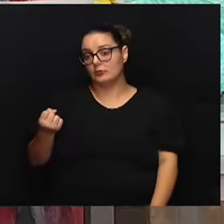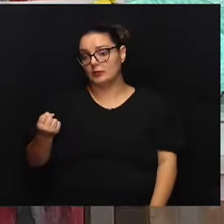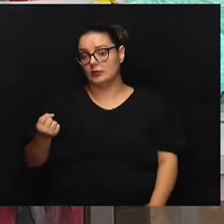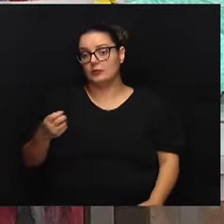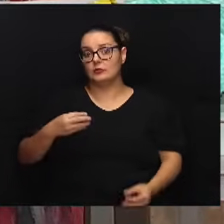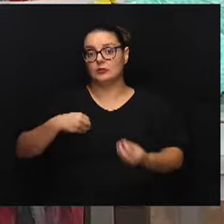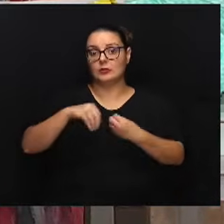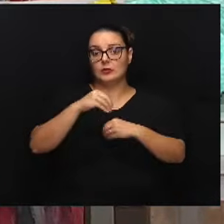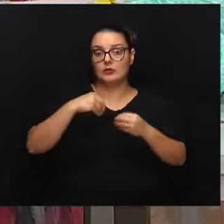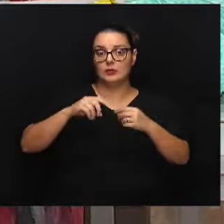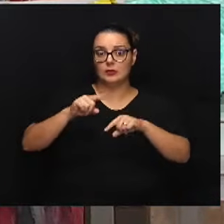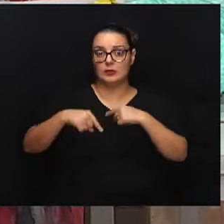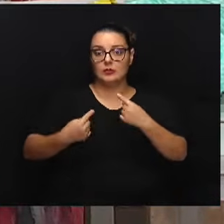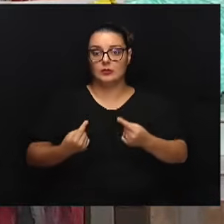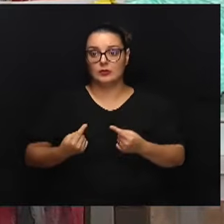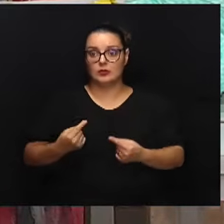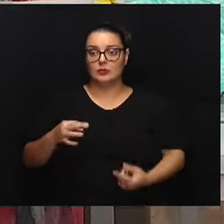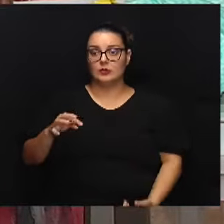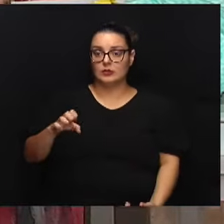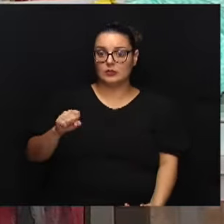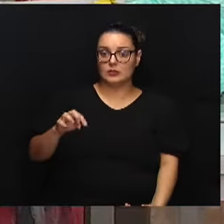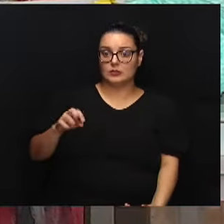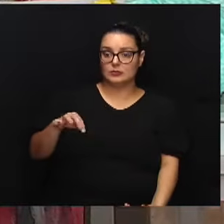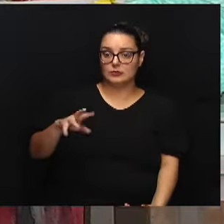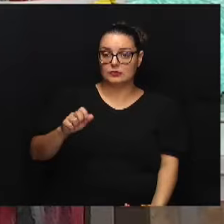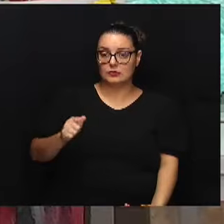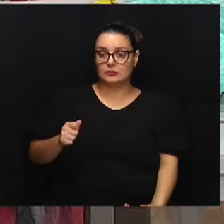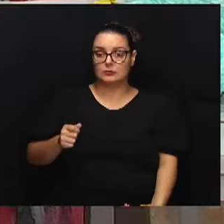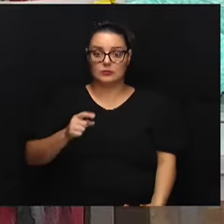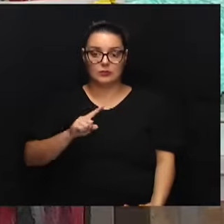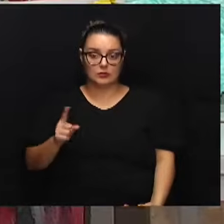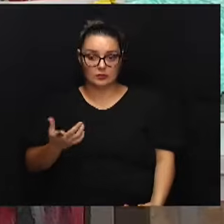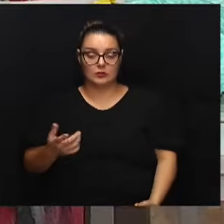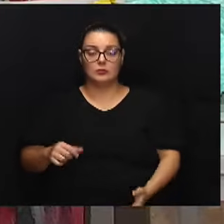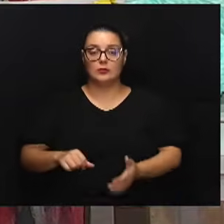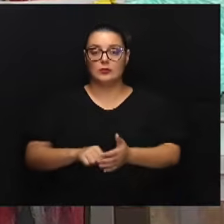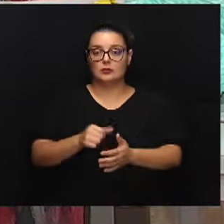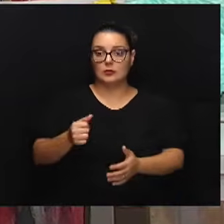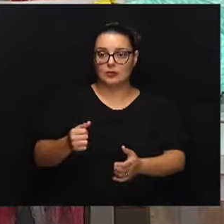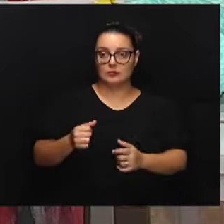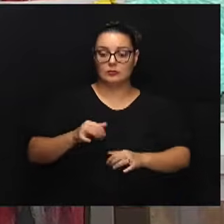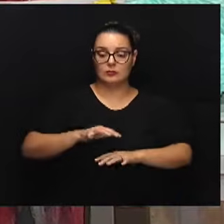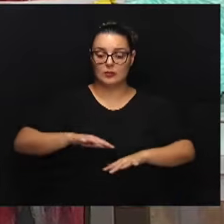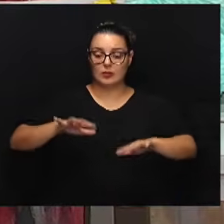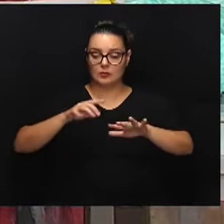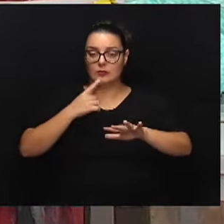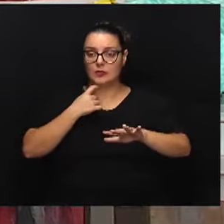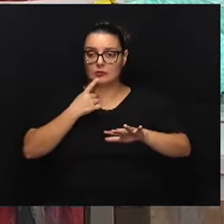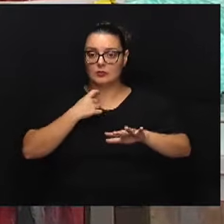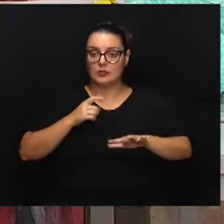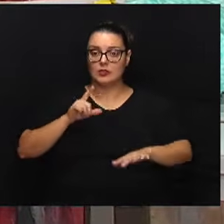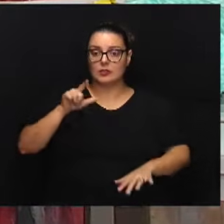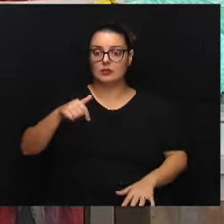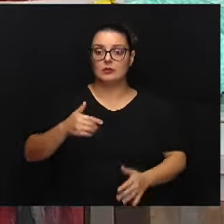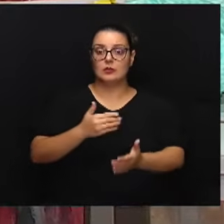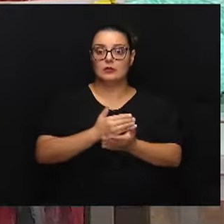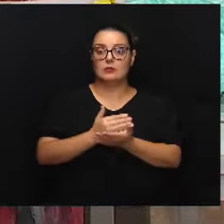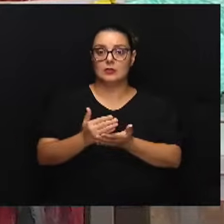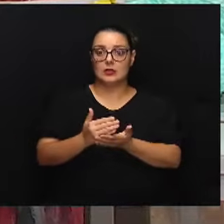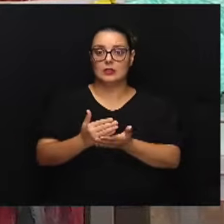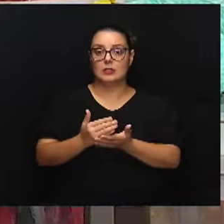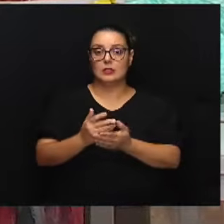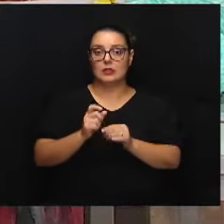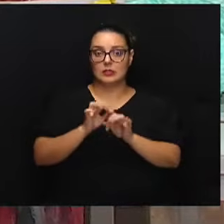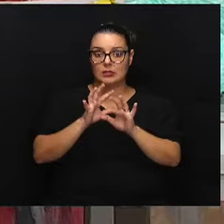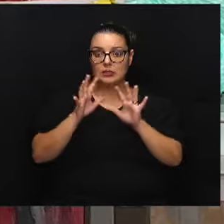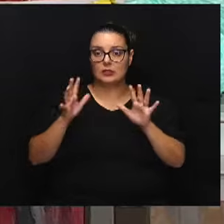criar outras texturas. Mas como não é o caso, primeiro a gente vai dar uma avermelhada e agora a gente vai começar a clarear nossa